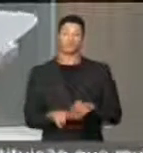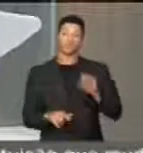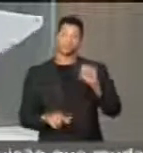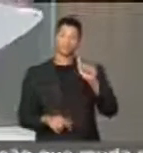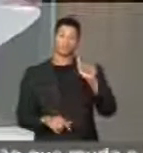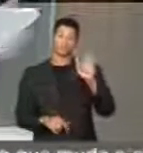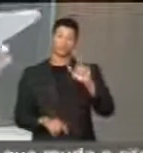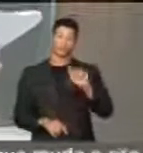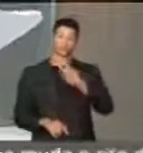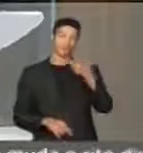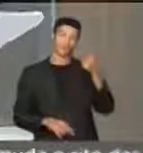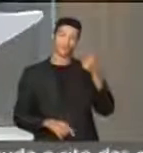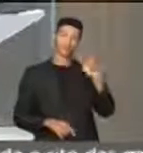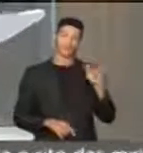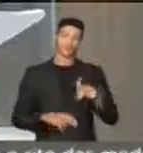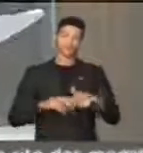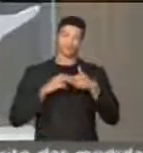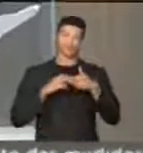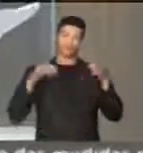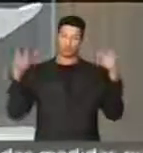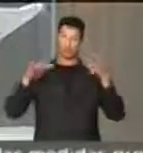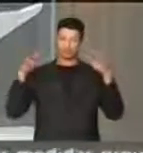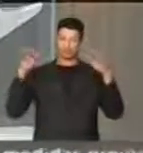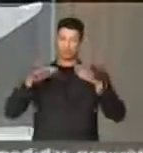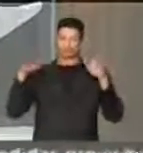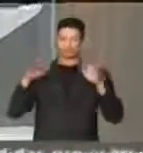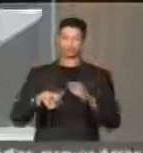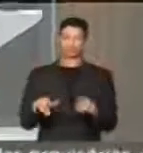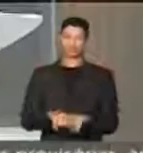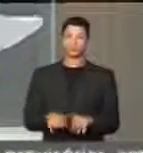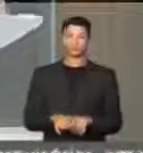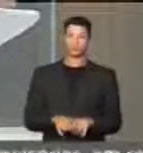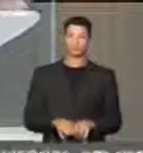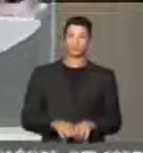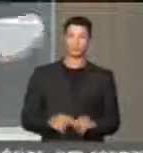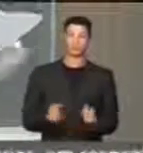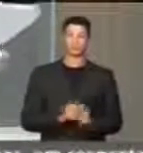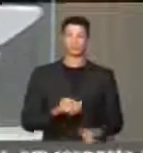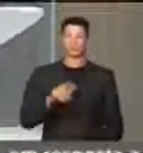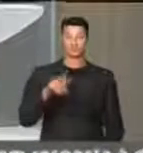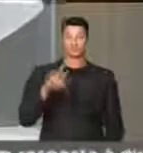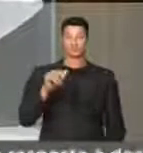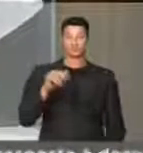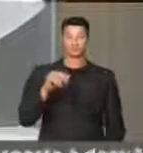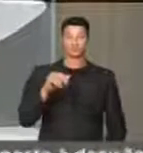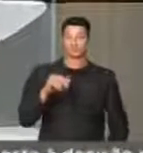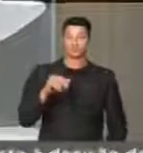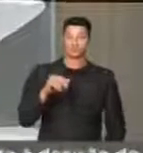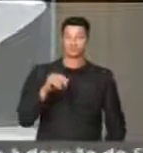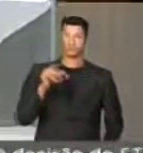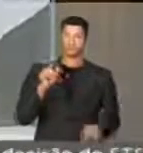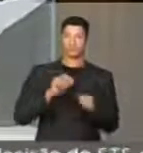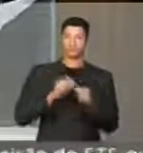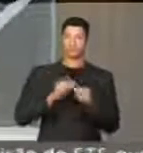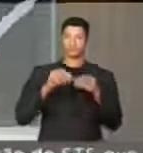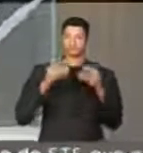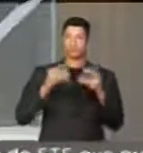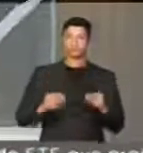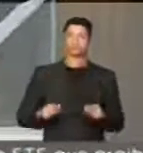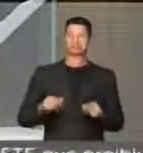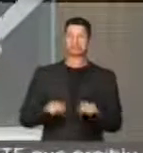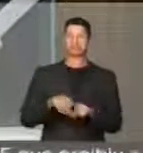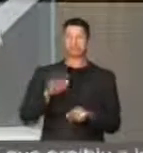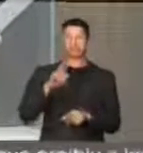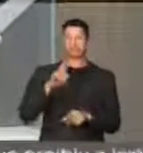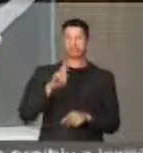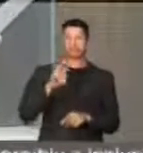safra não vai existir por causa do excesso de chuva, inclusive com o granizo também fazendo muito estrago. Na